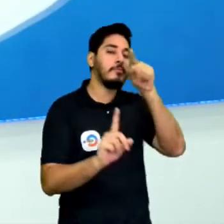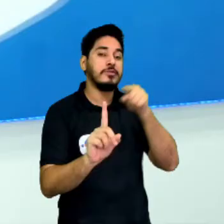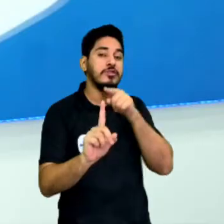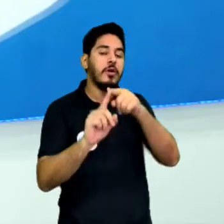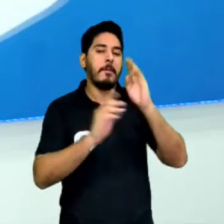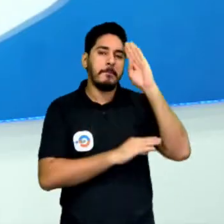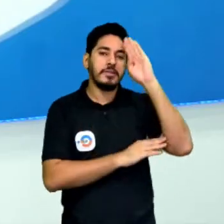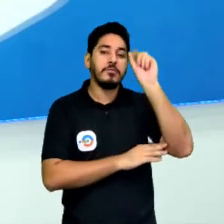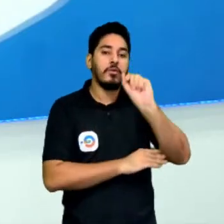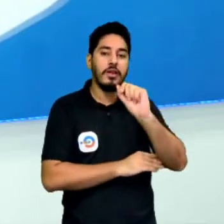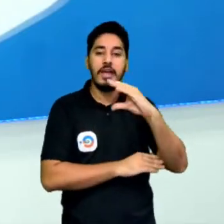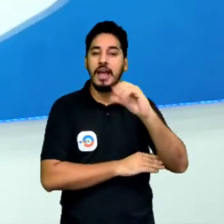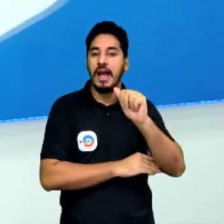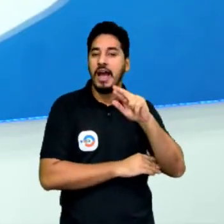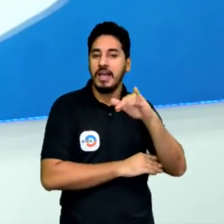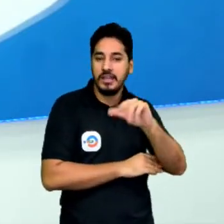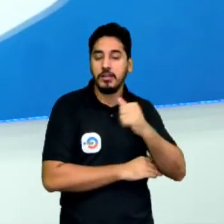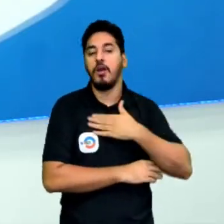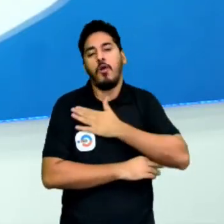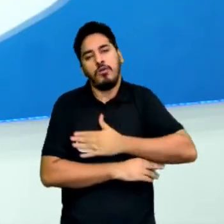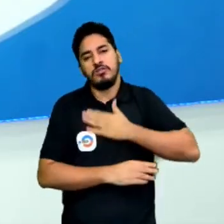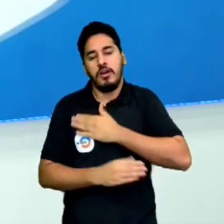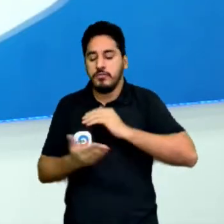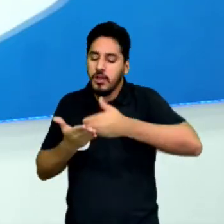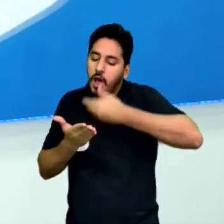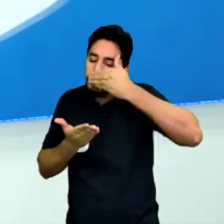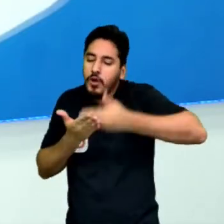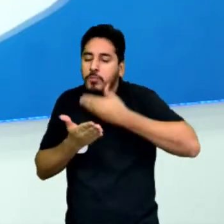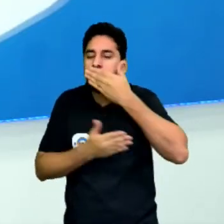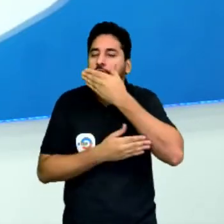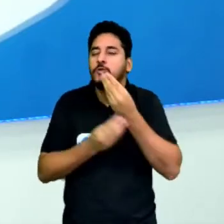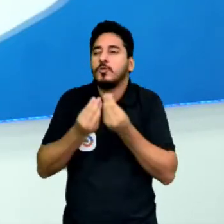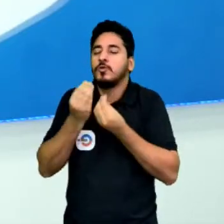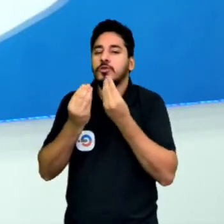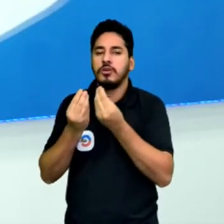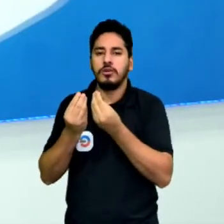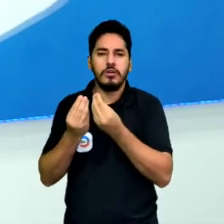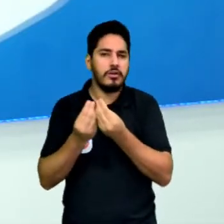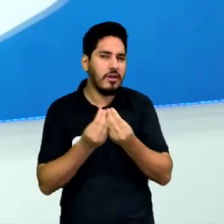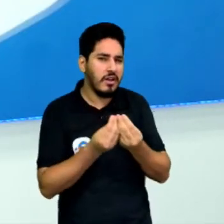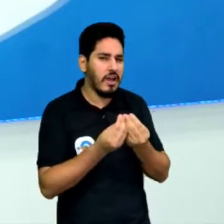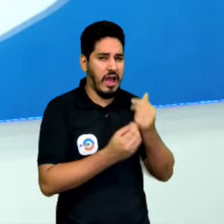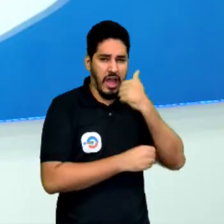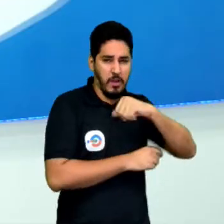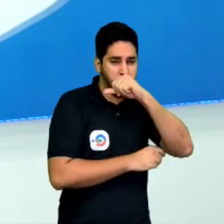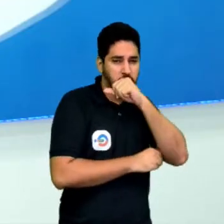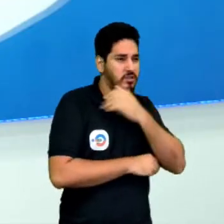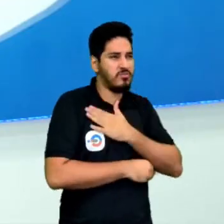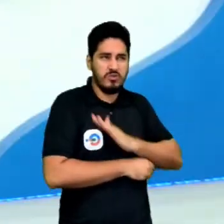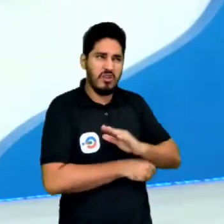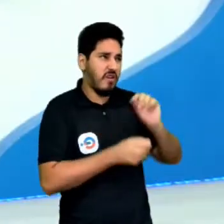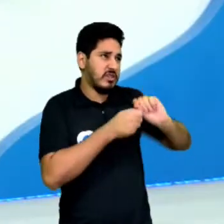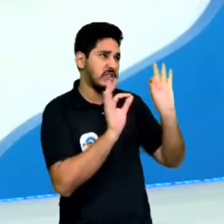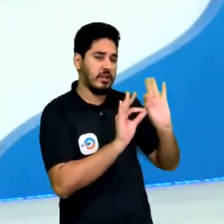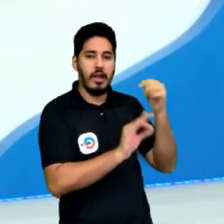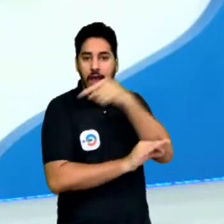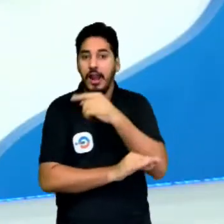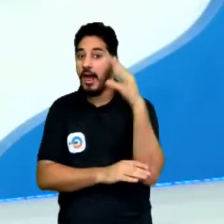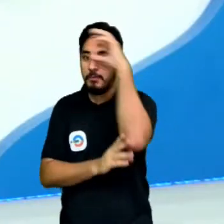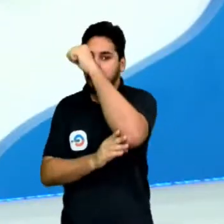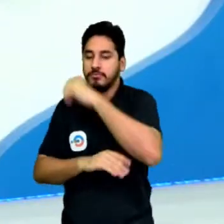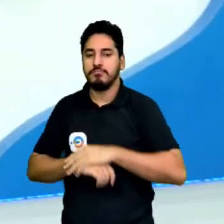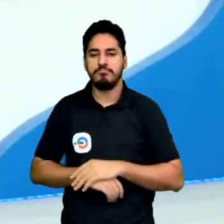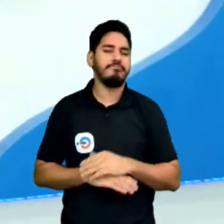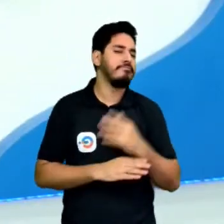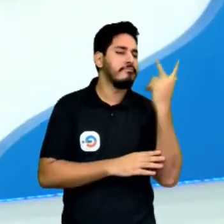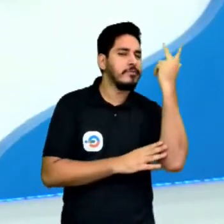de brigadeiro? E a secundária é que ela aprendeu a fazer porque sua mãe nem gostava e nem fazia. Geralmente,